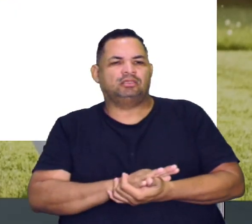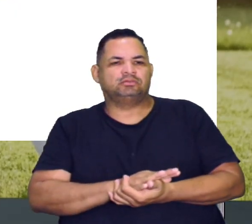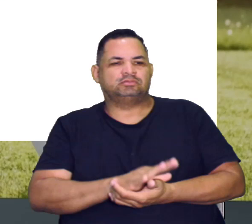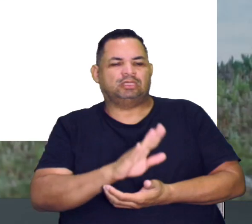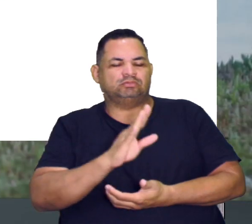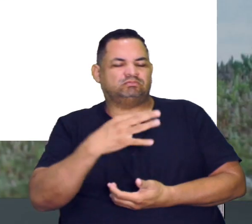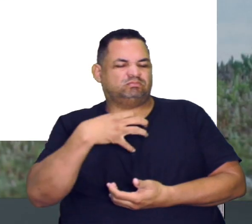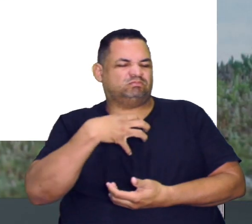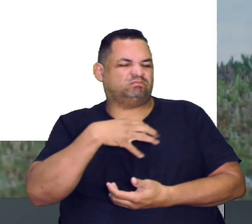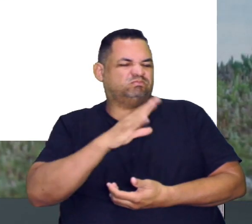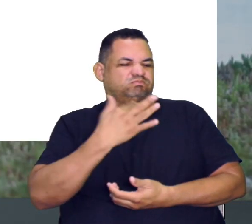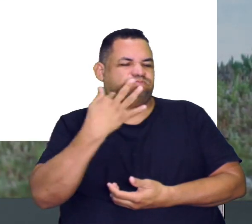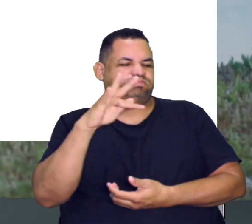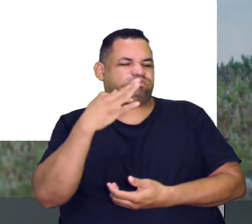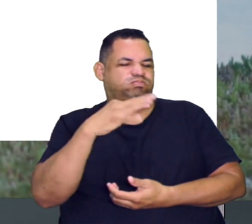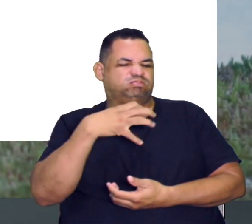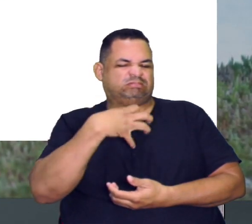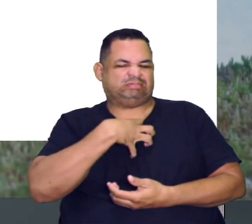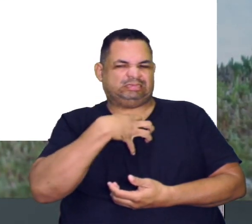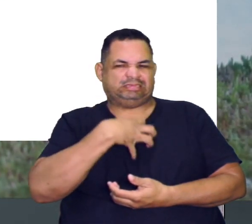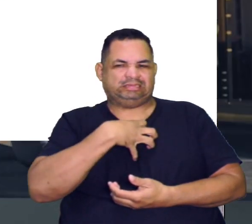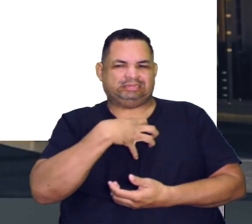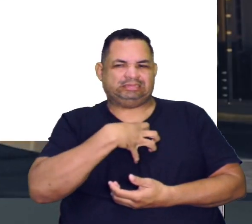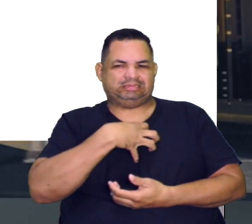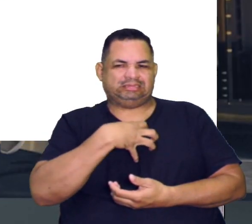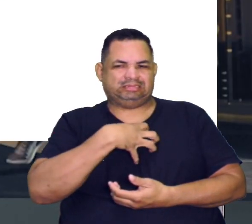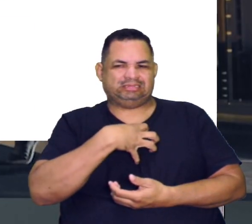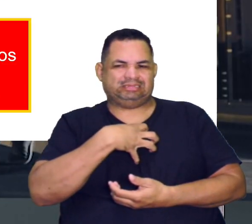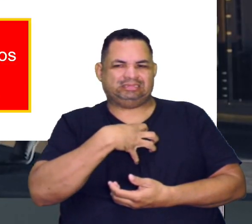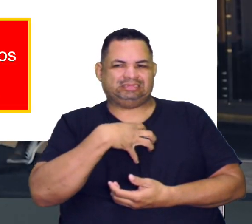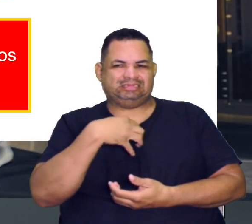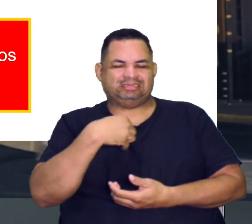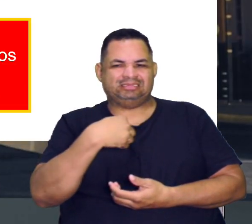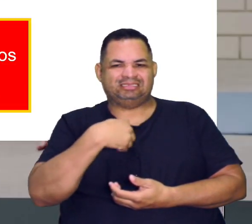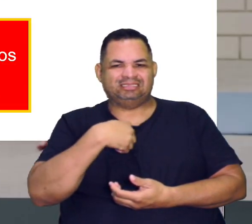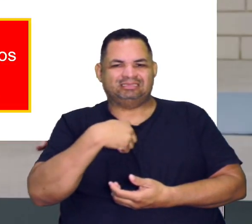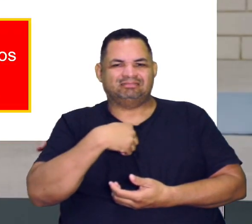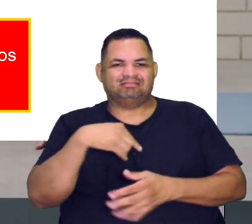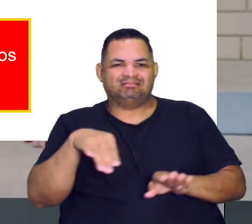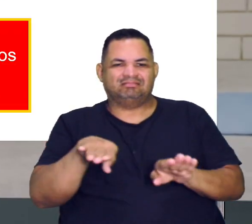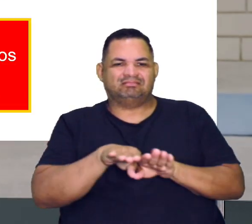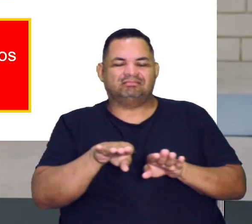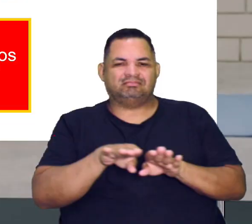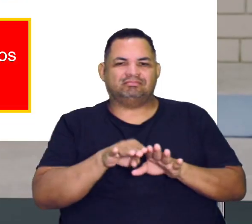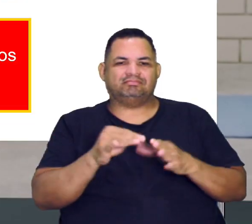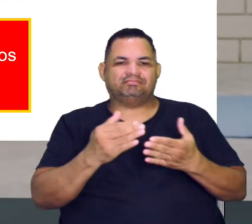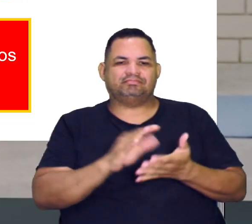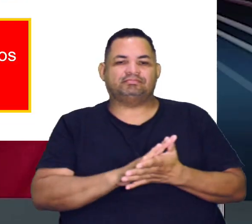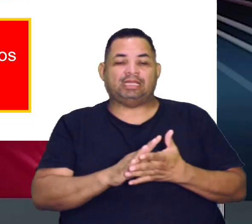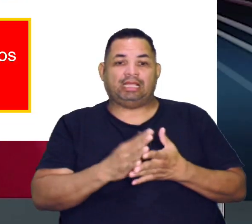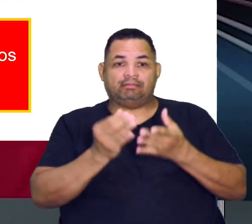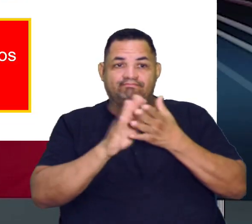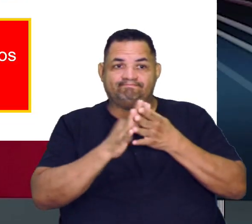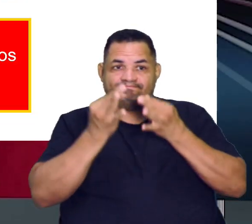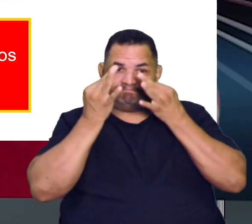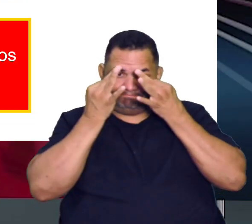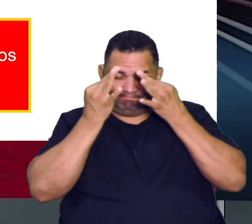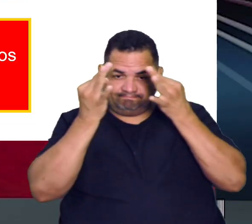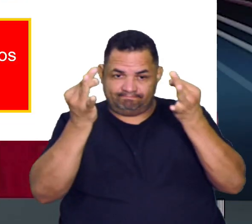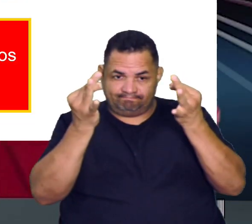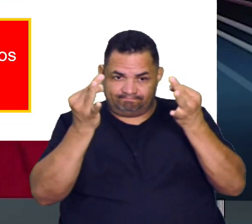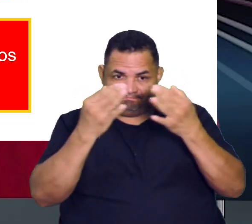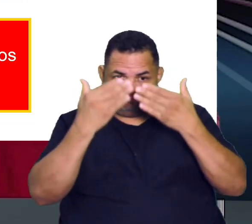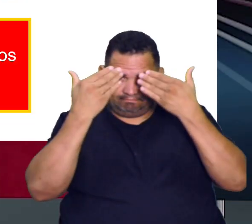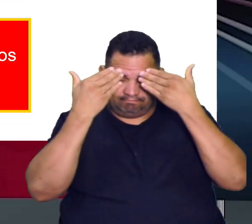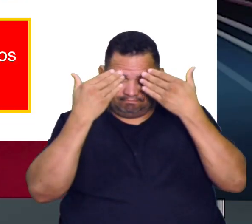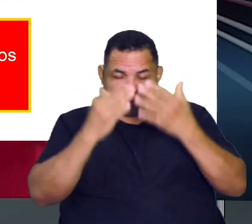aí no peito, tá? Uma angina no peito. E fica aí esse alerta, né? Deixei até em tarja